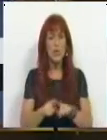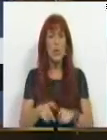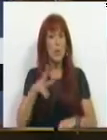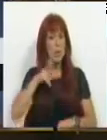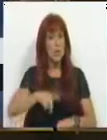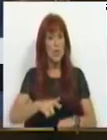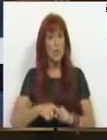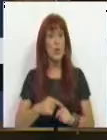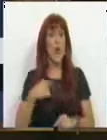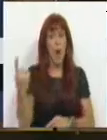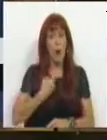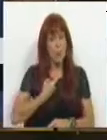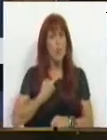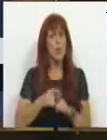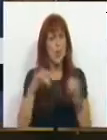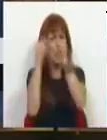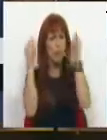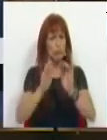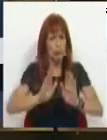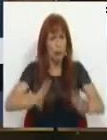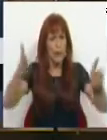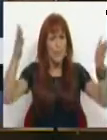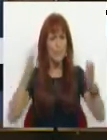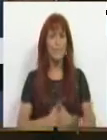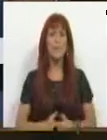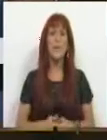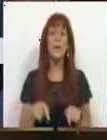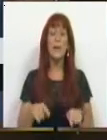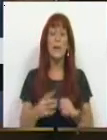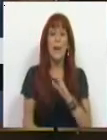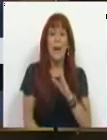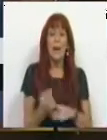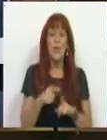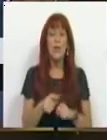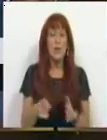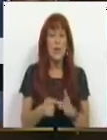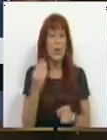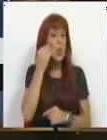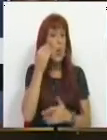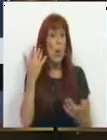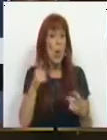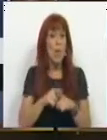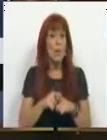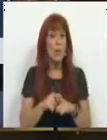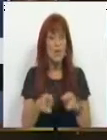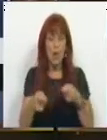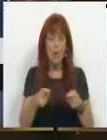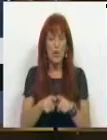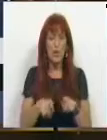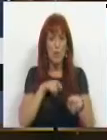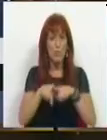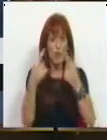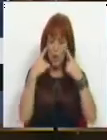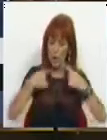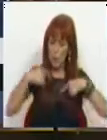que Portugal já se obrigou internacionalmente. E para criar os necessários mecanismos para a coordenação das